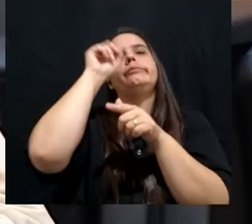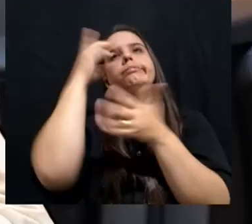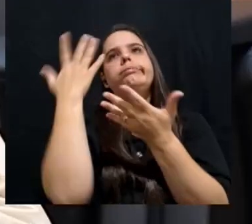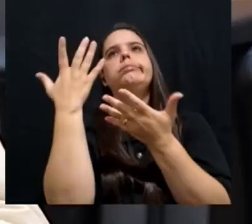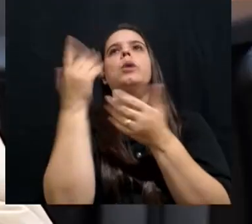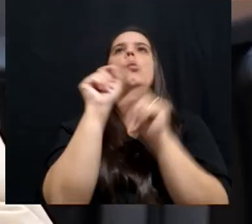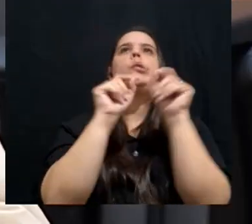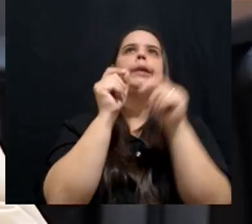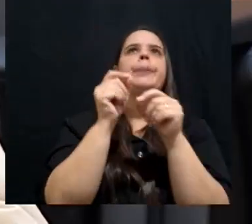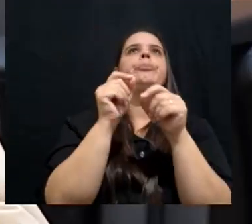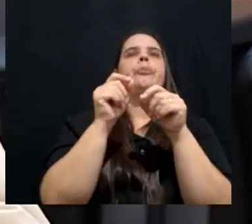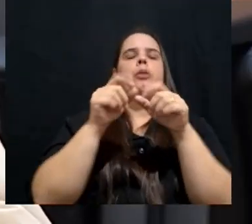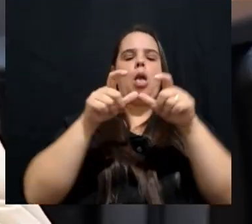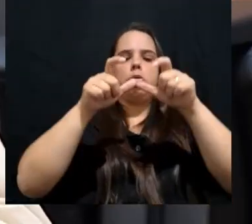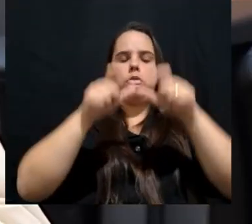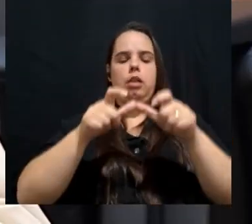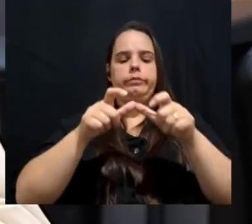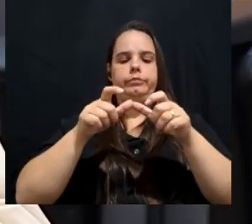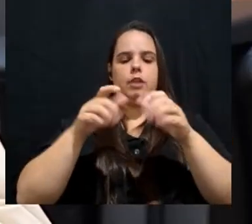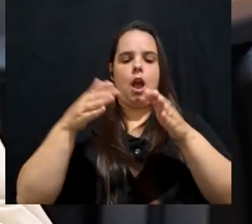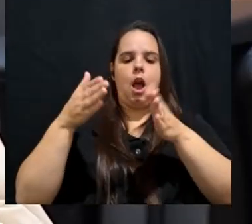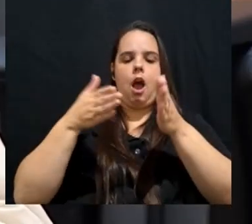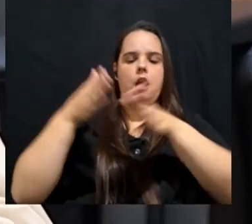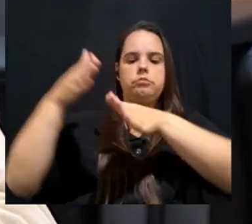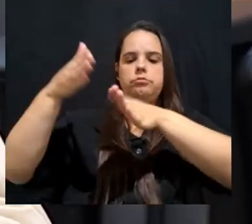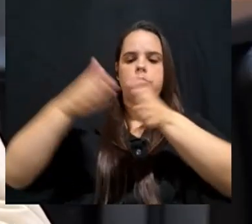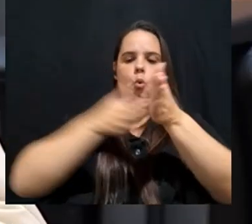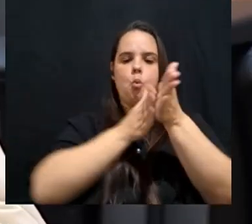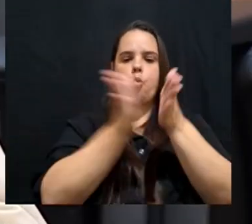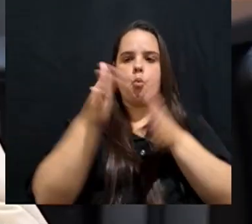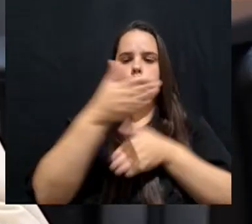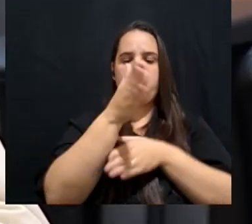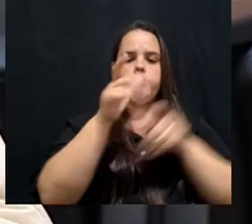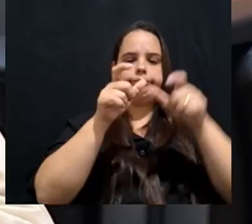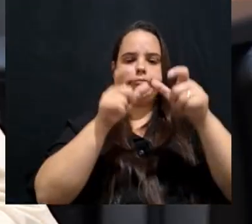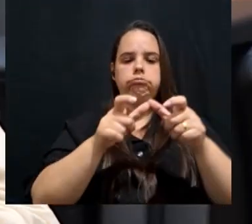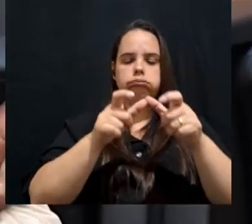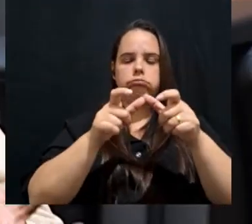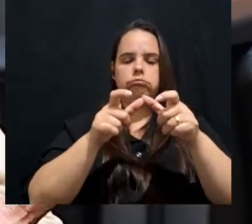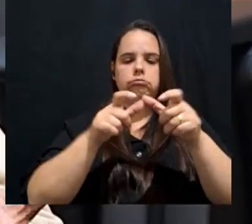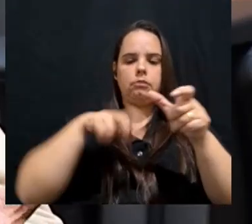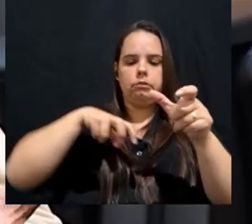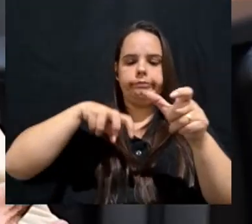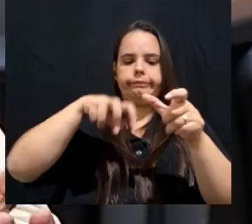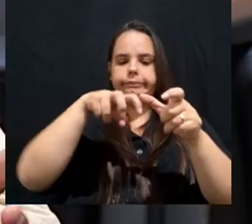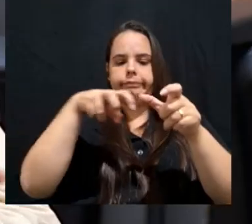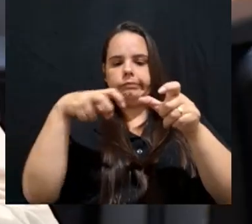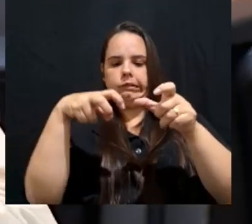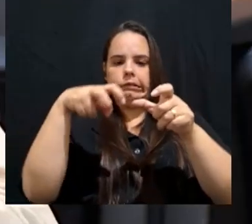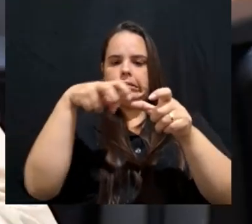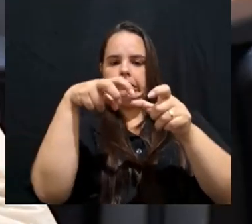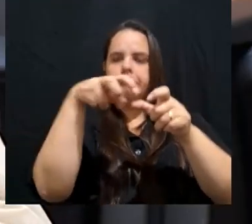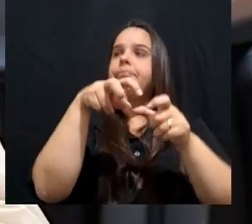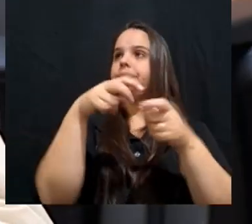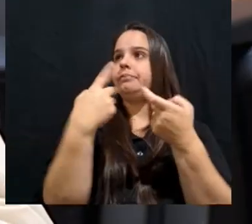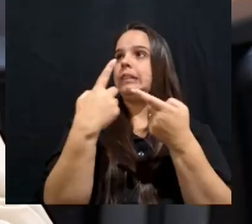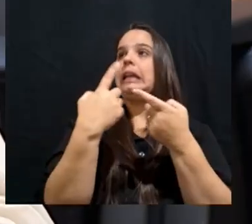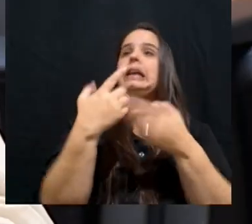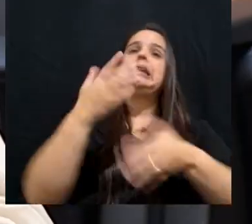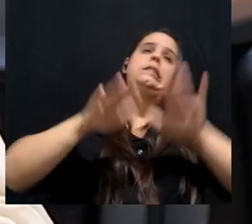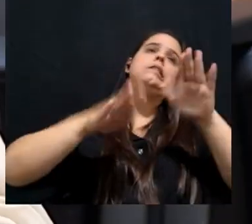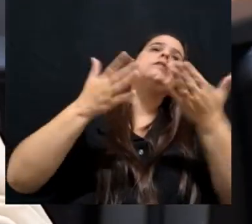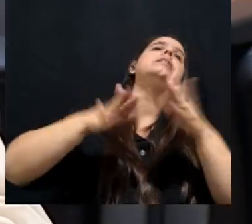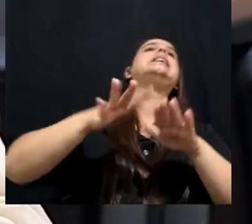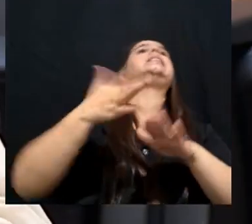de árvore, né? Só que são extremamente relevantes para quem pede. Então aí nós utilizamos